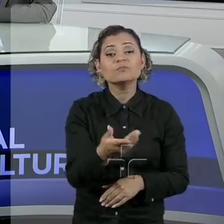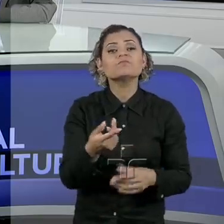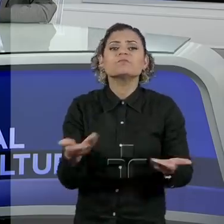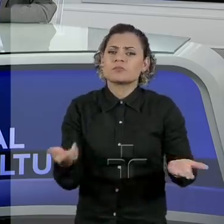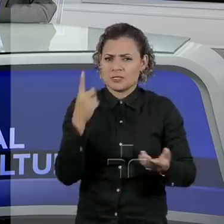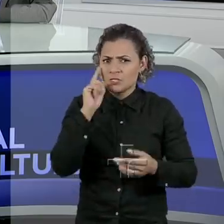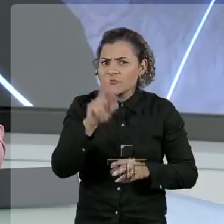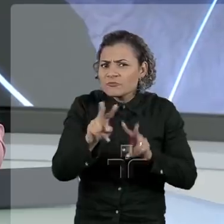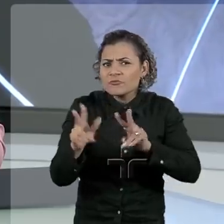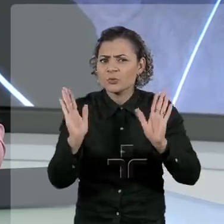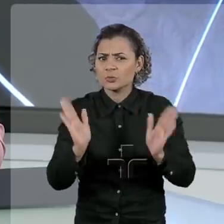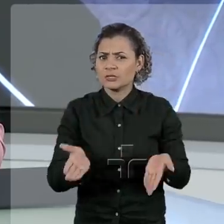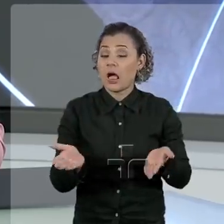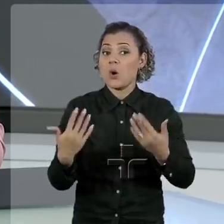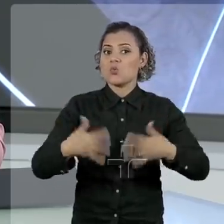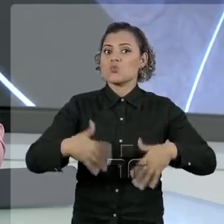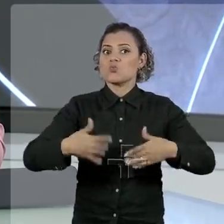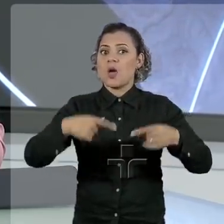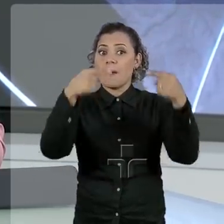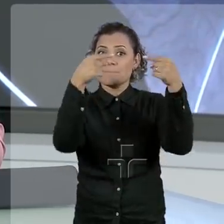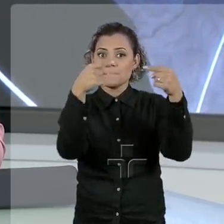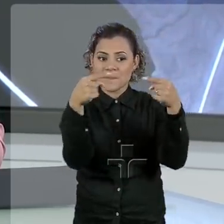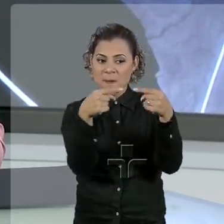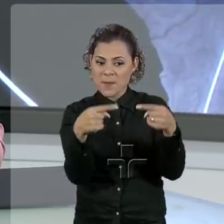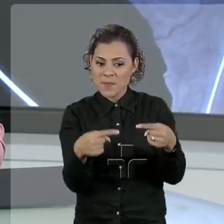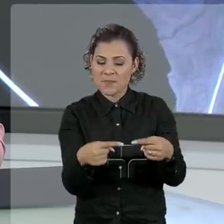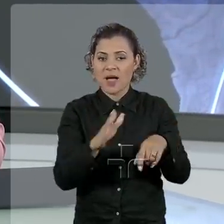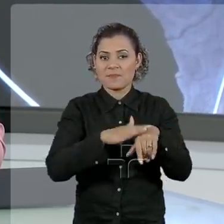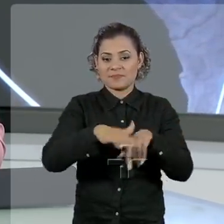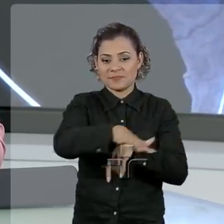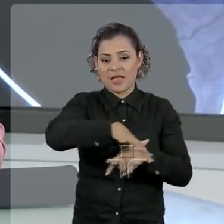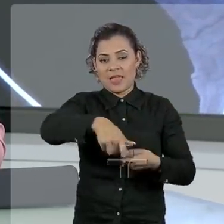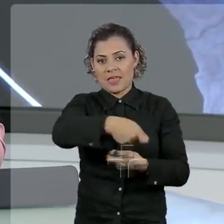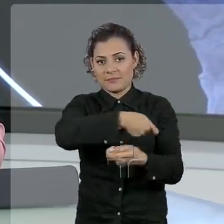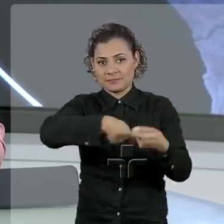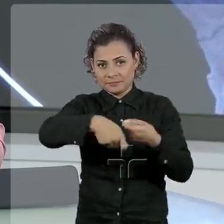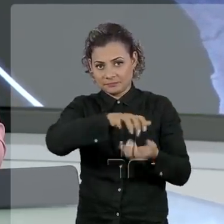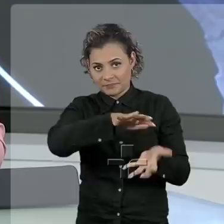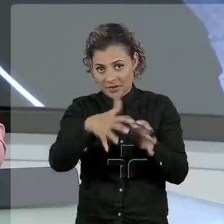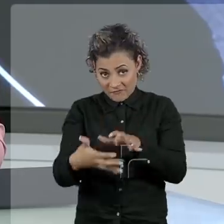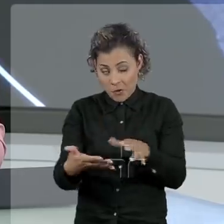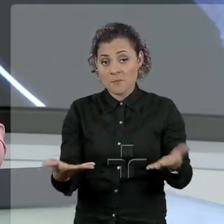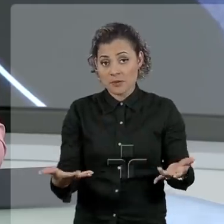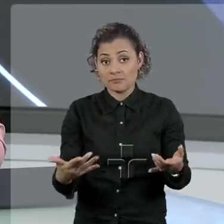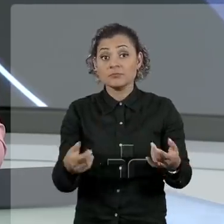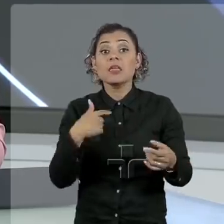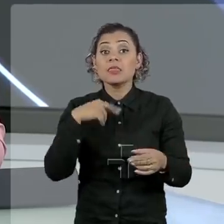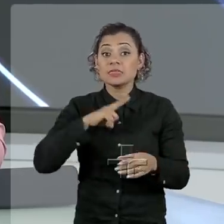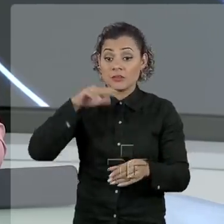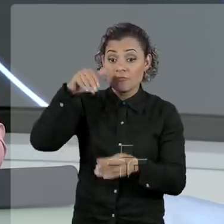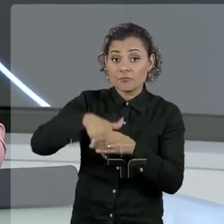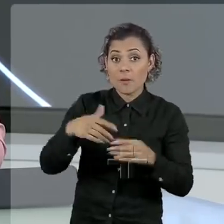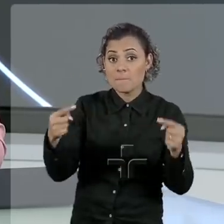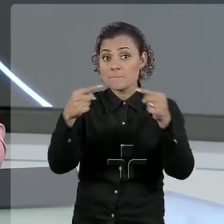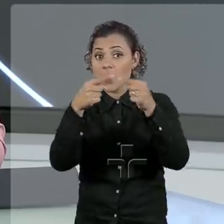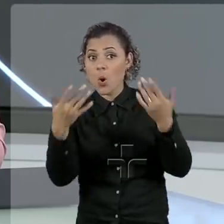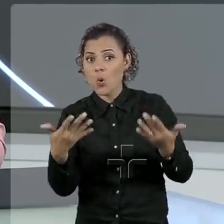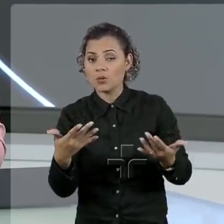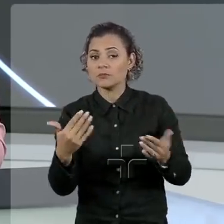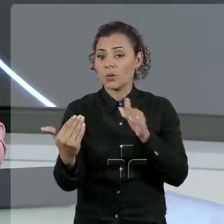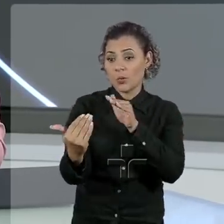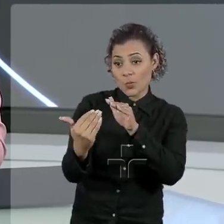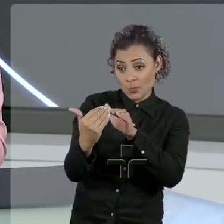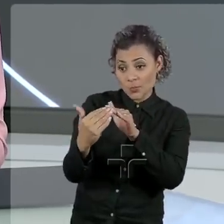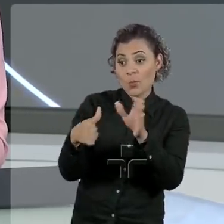aí vários pontos da conclusão da reforma administrativa, que foi empate favorável ao Congresso, empate